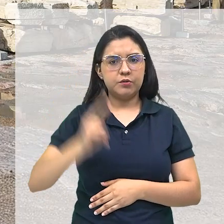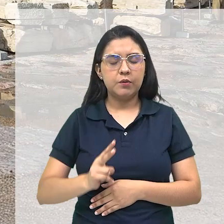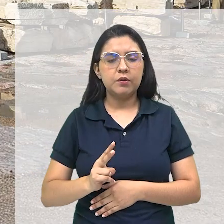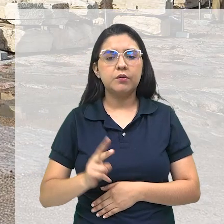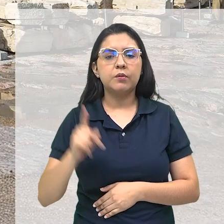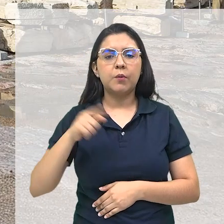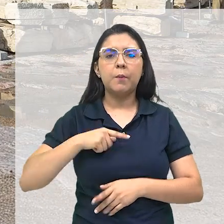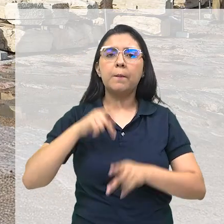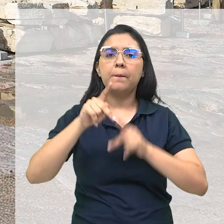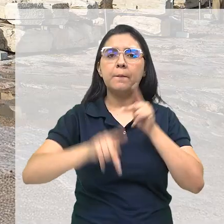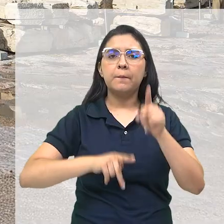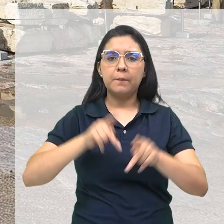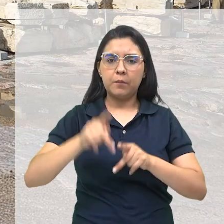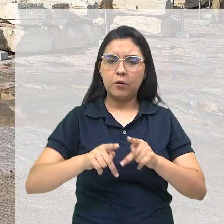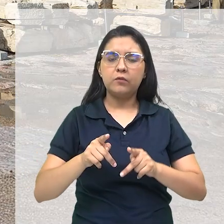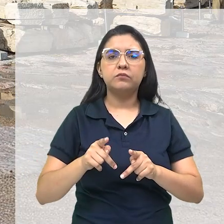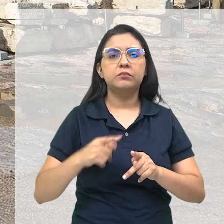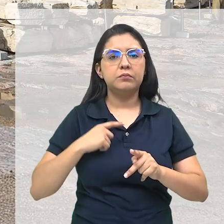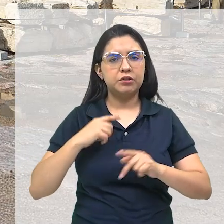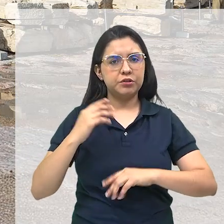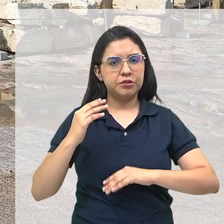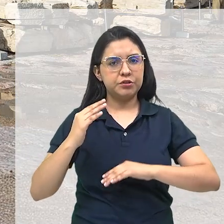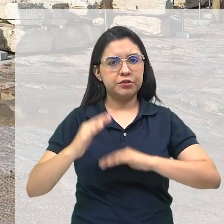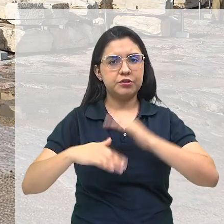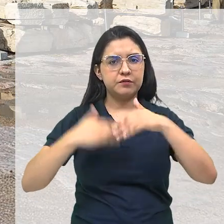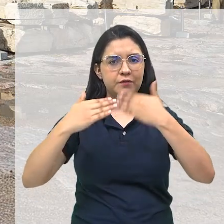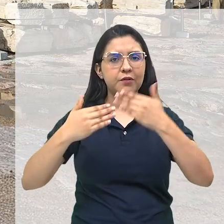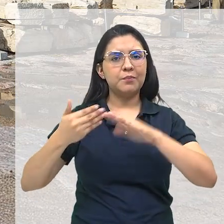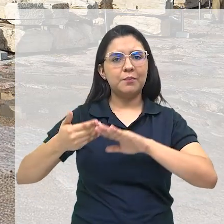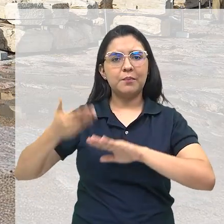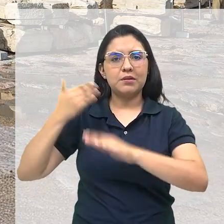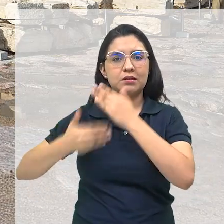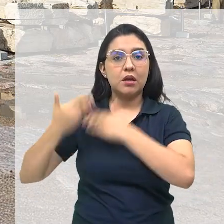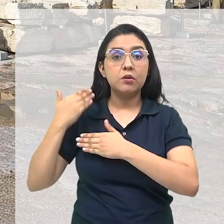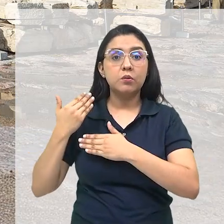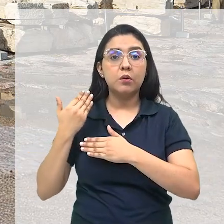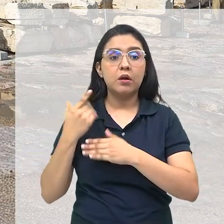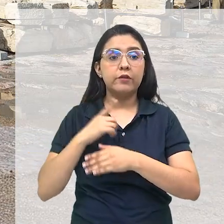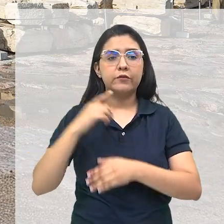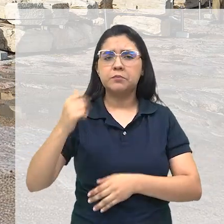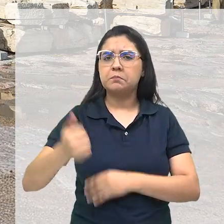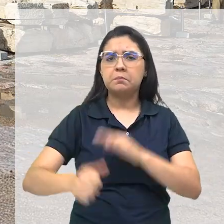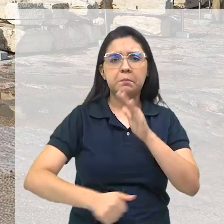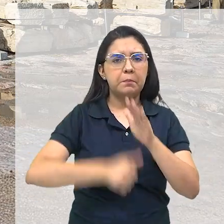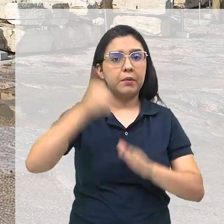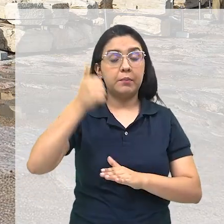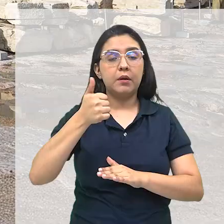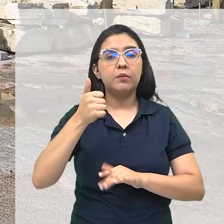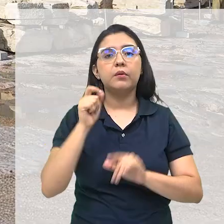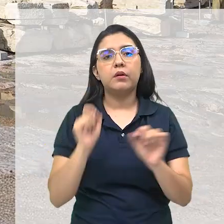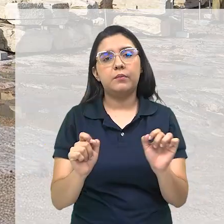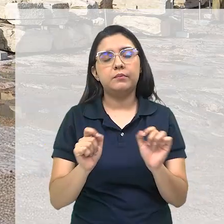dos povos mais desenvolvidos, né, na sua época, foi um dos pioneiros